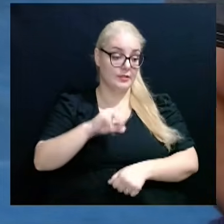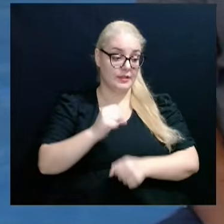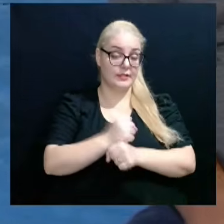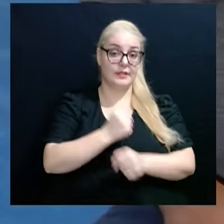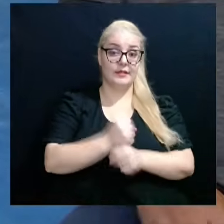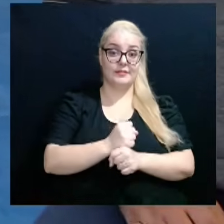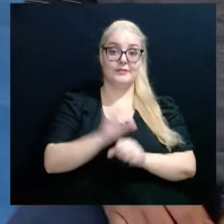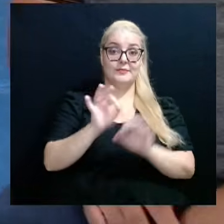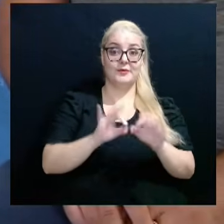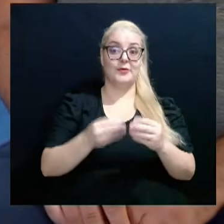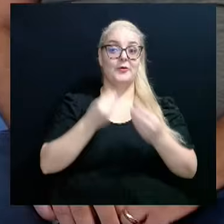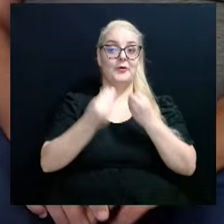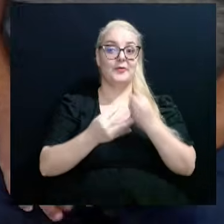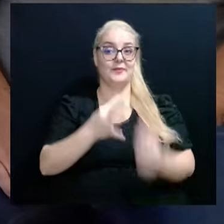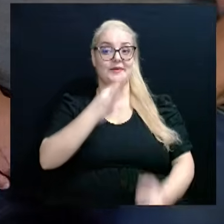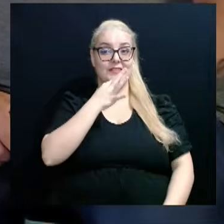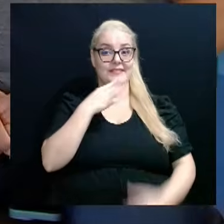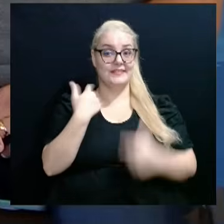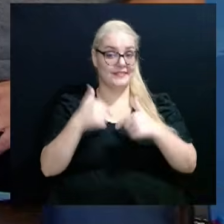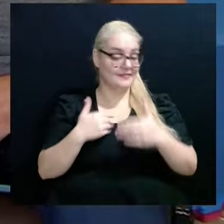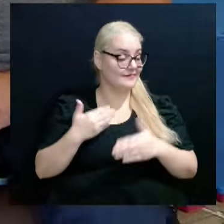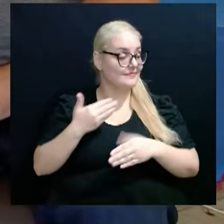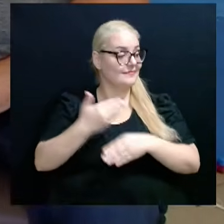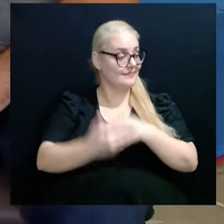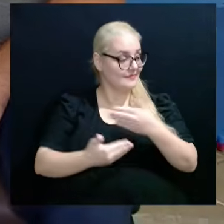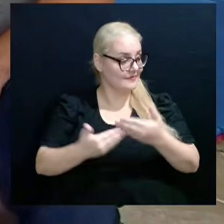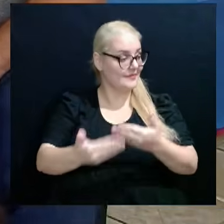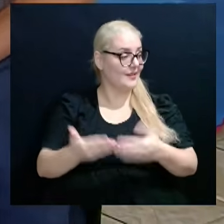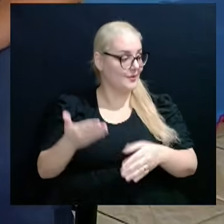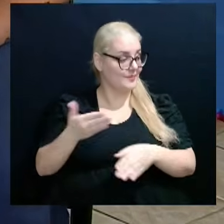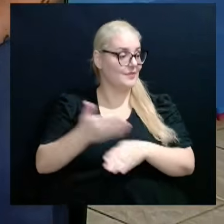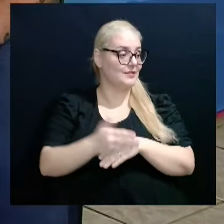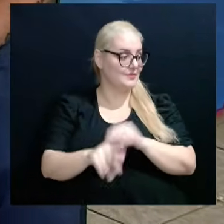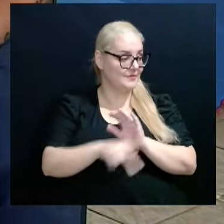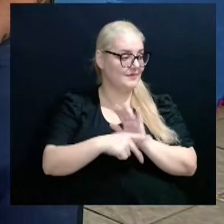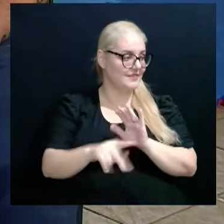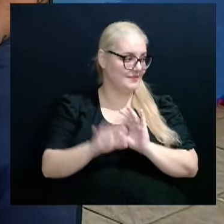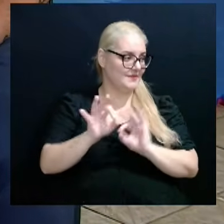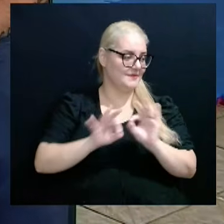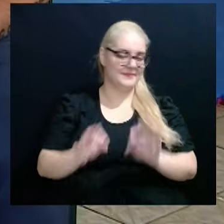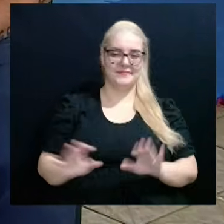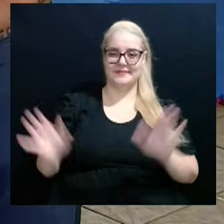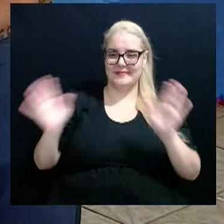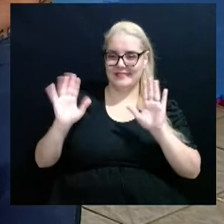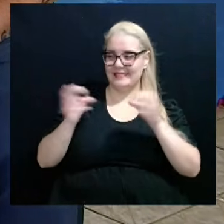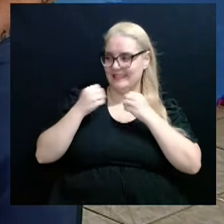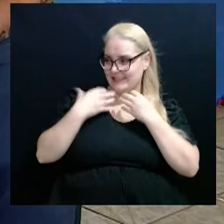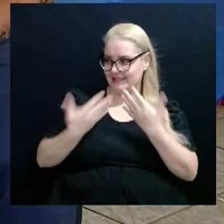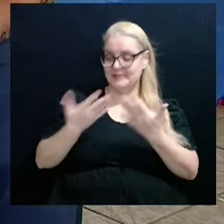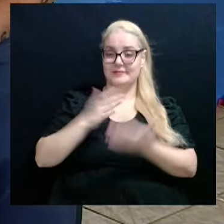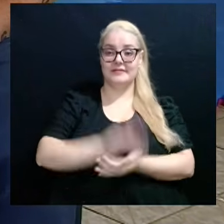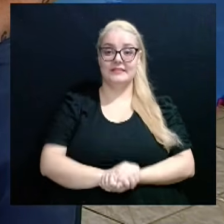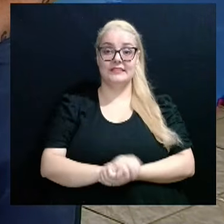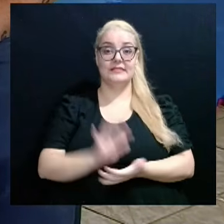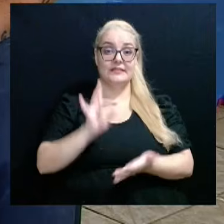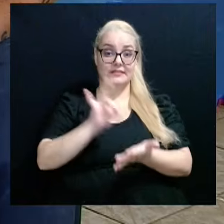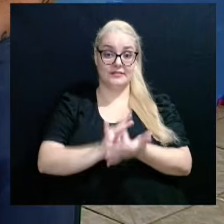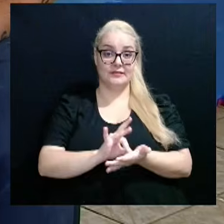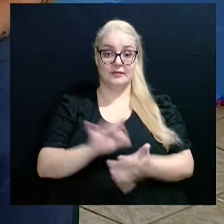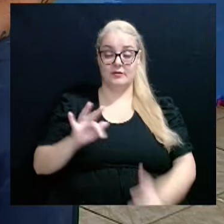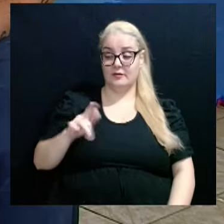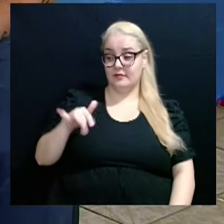conheceu esse trabalho e ingressou também para fazer parte do projeto? Olá, tudo bem? Na verdade, o Falcões do Judô